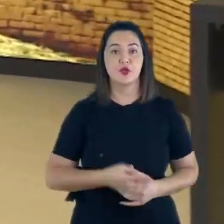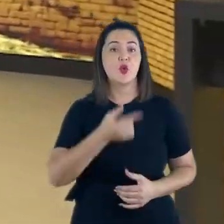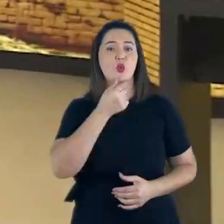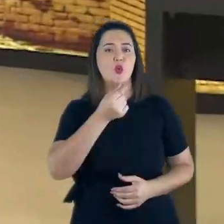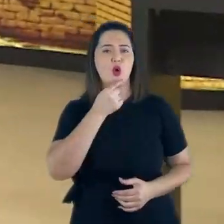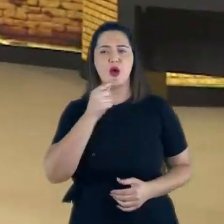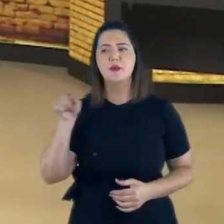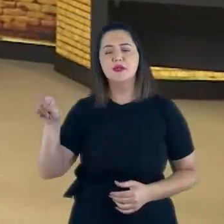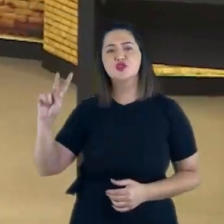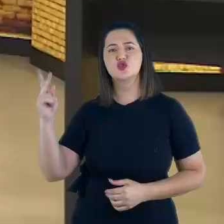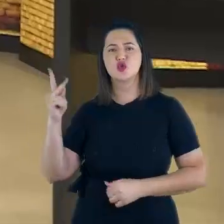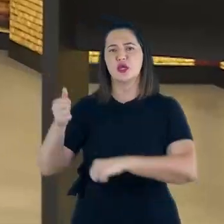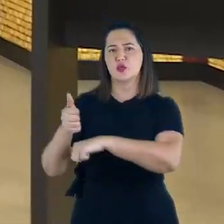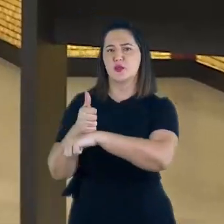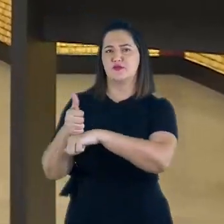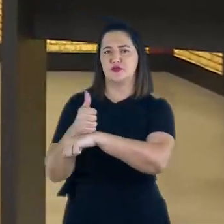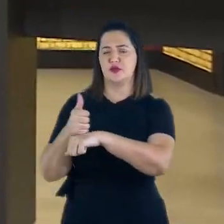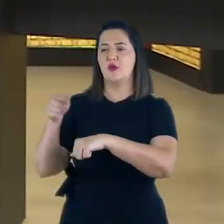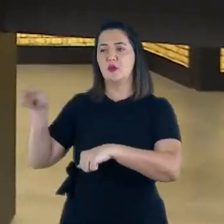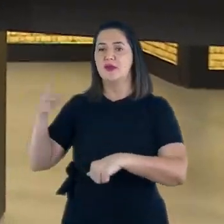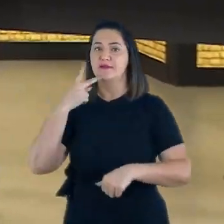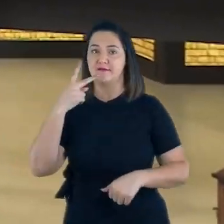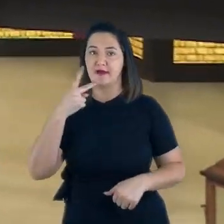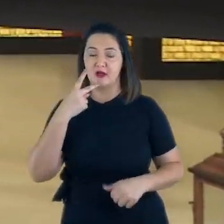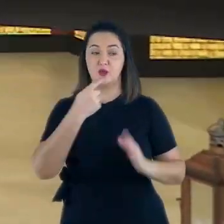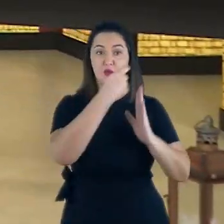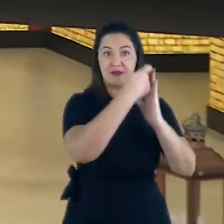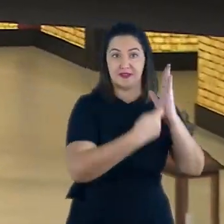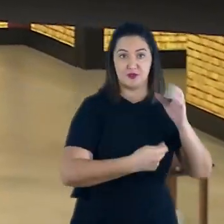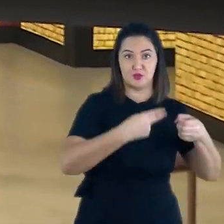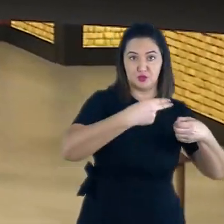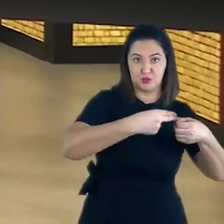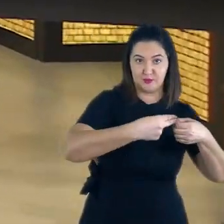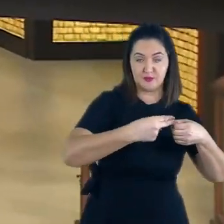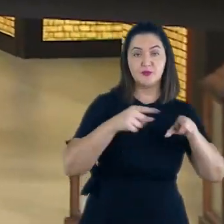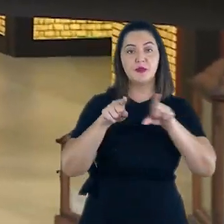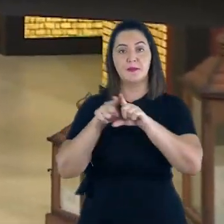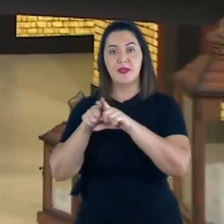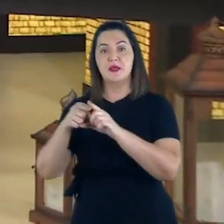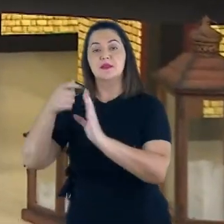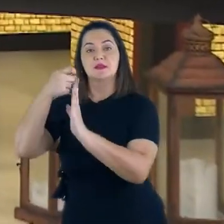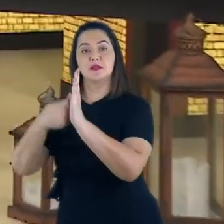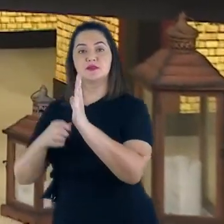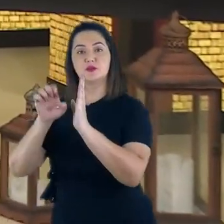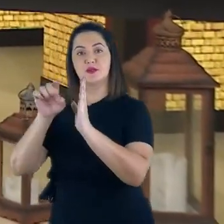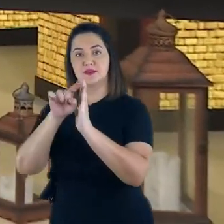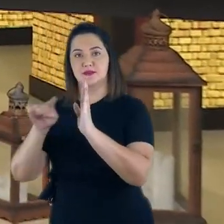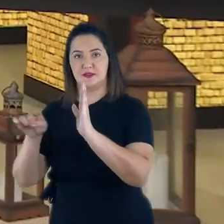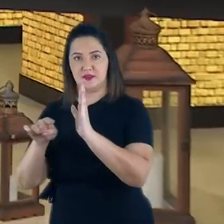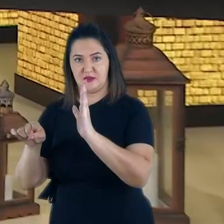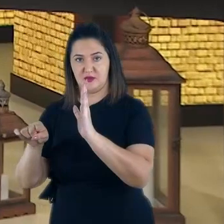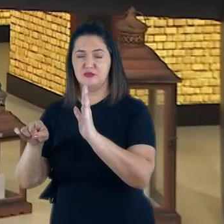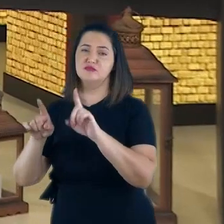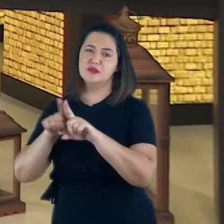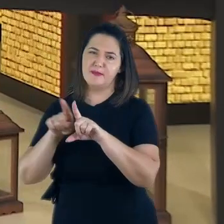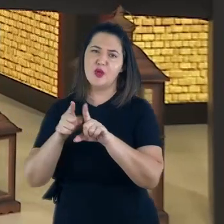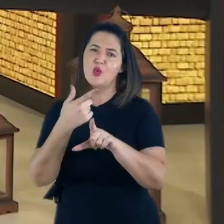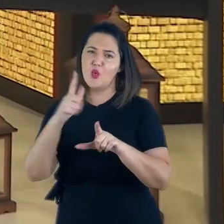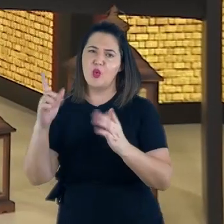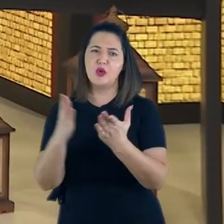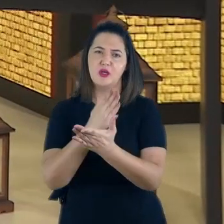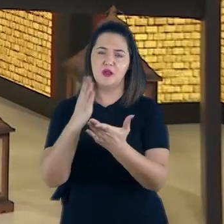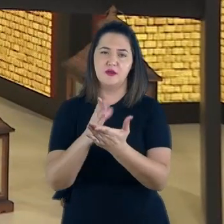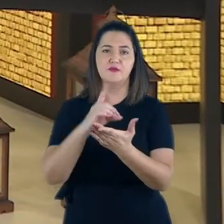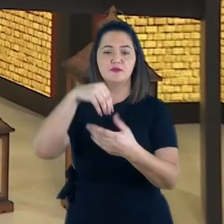em História do Cristianismo, o que temos tanto no texto de Números quanto em Ezequiel e noutras partes da Bíblia é